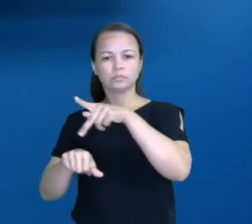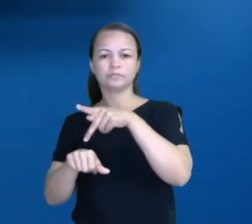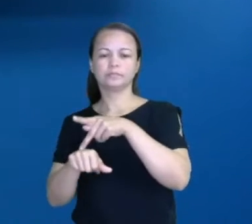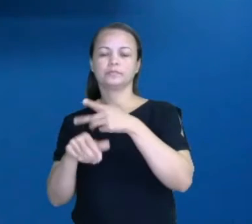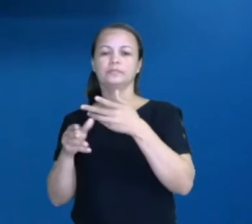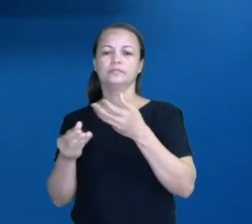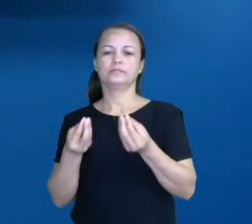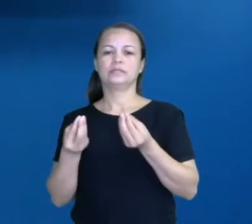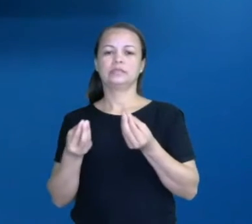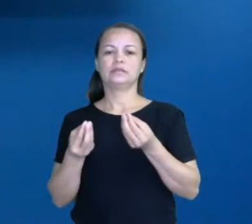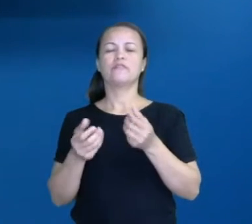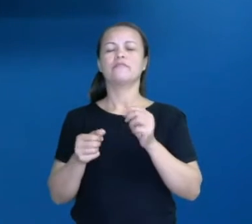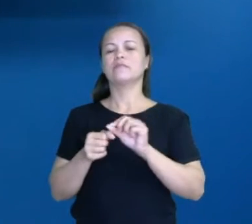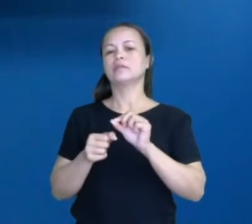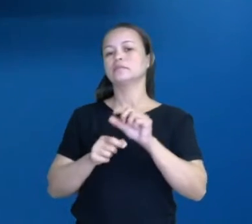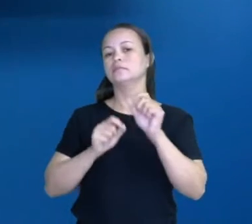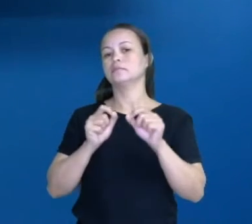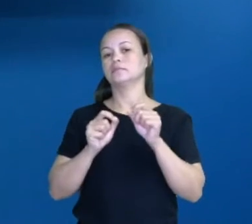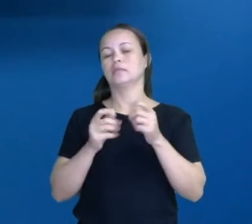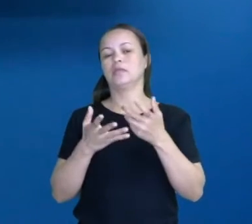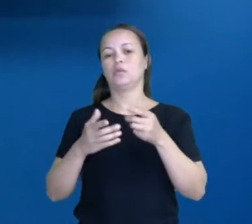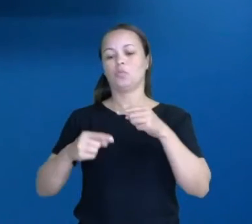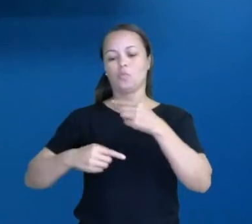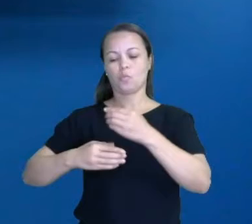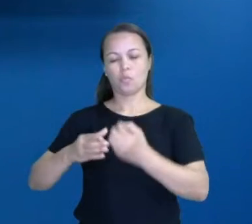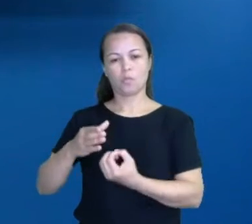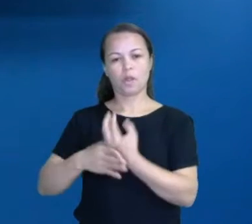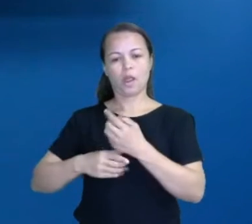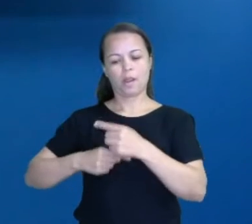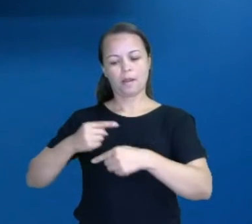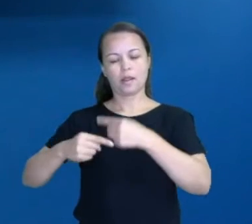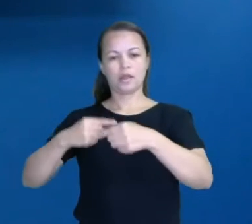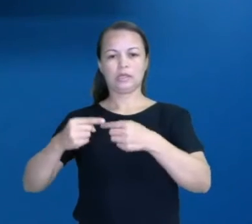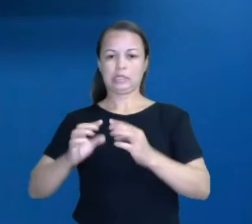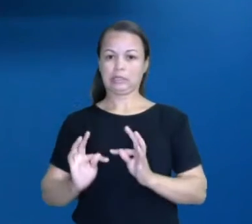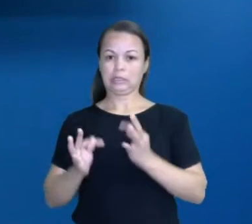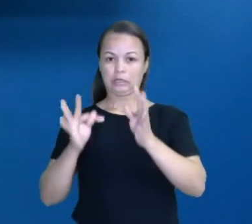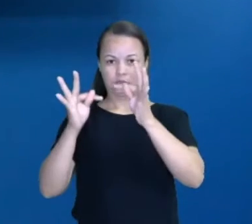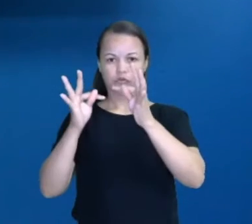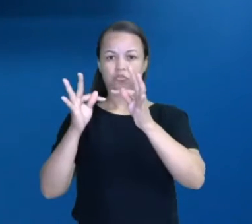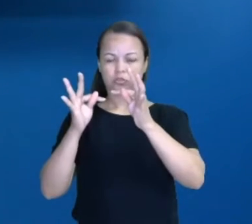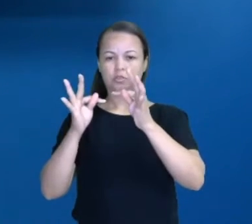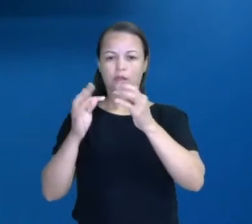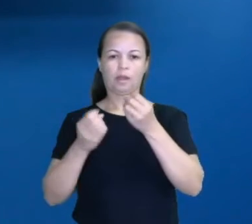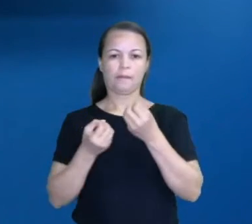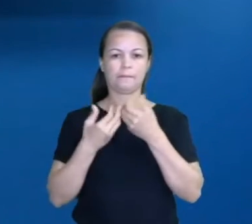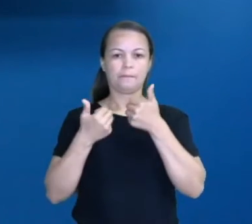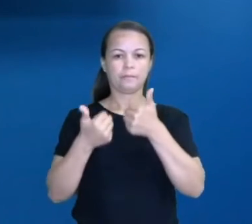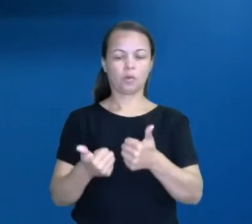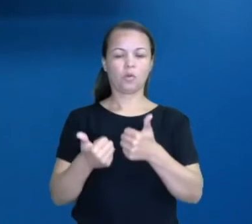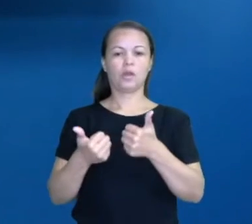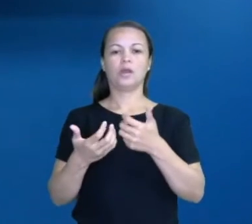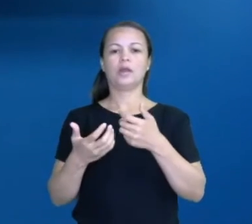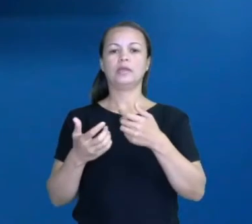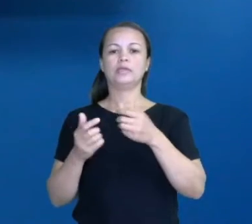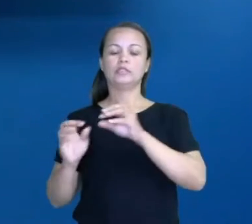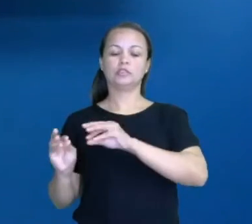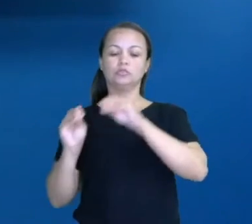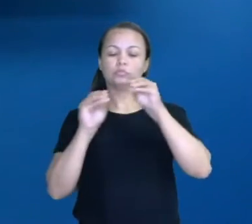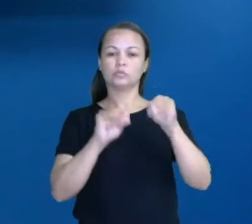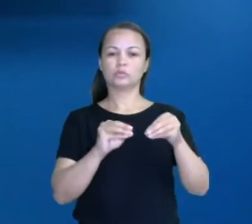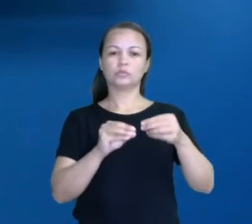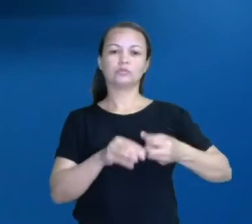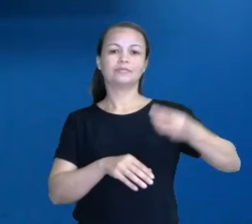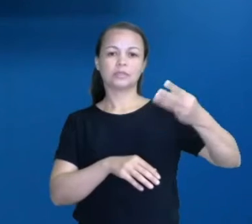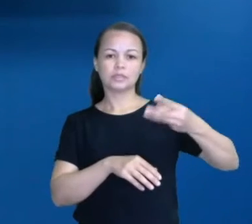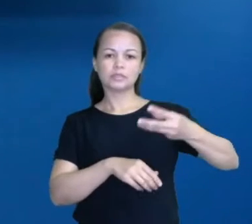e fazer com que essa matéria-prima seja transformada em tecnologia de alta qualidade e seja vendida já para um